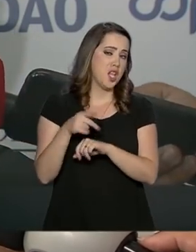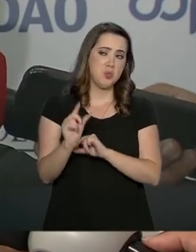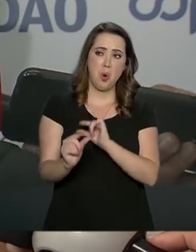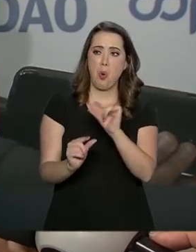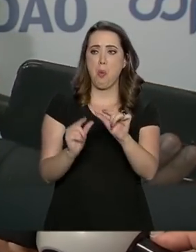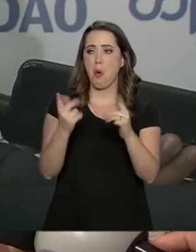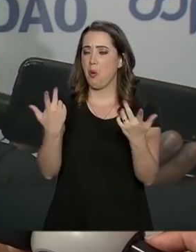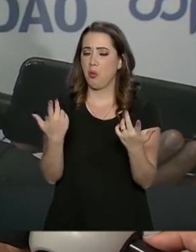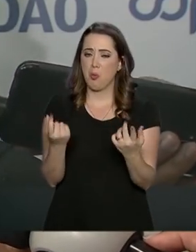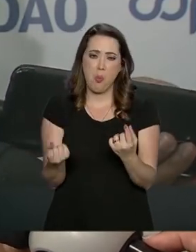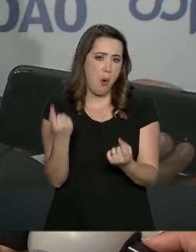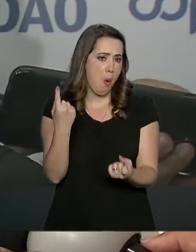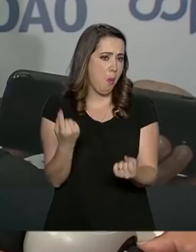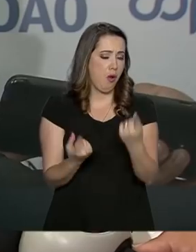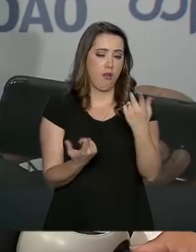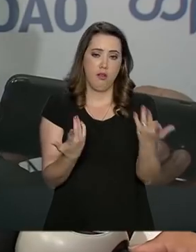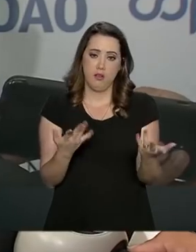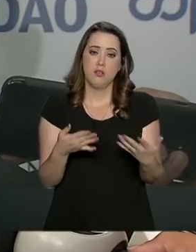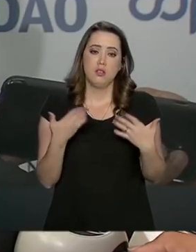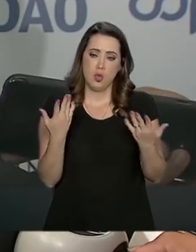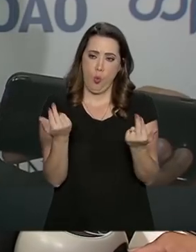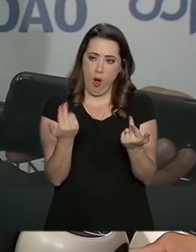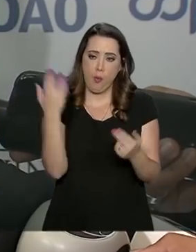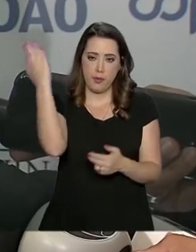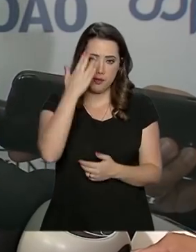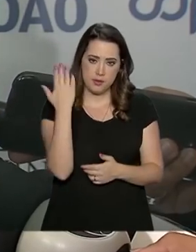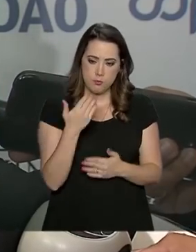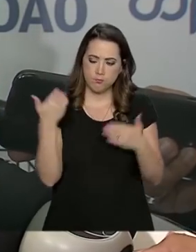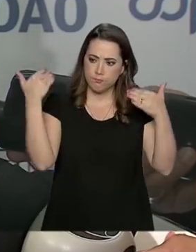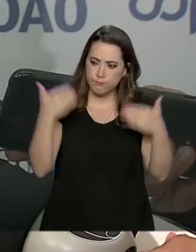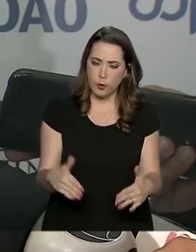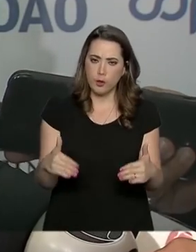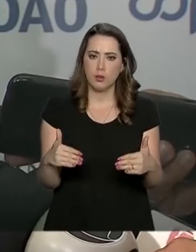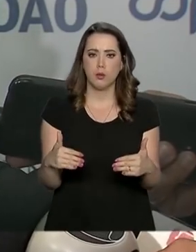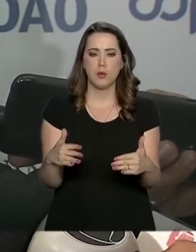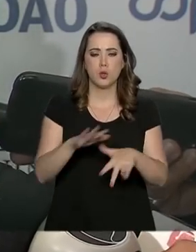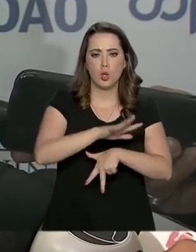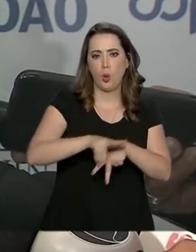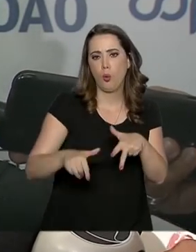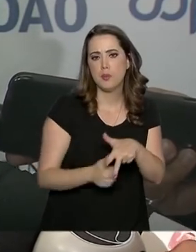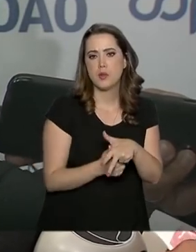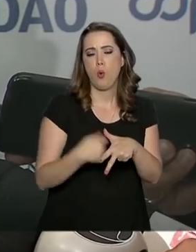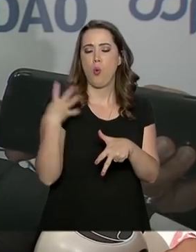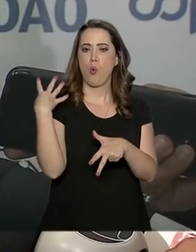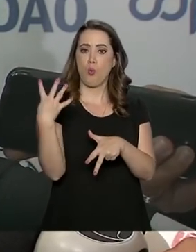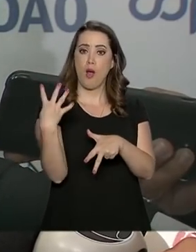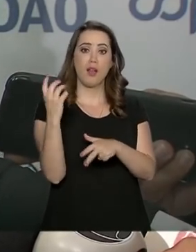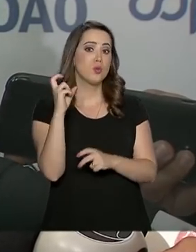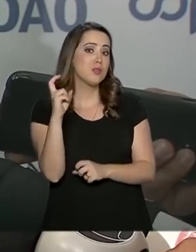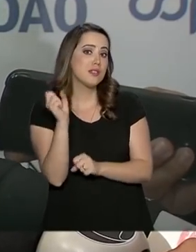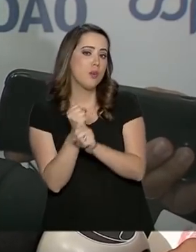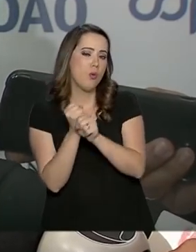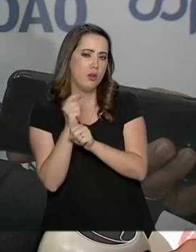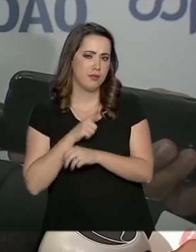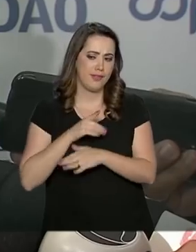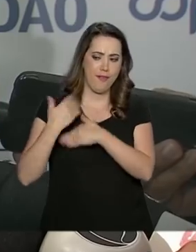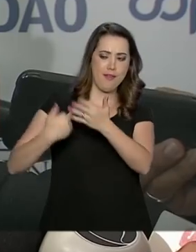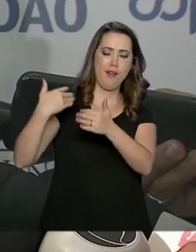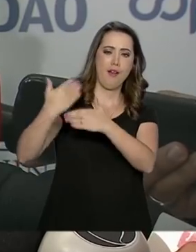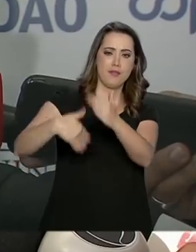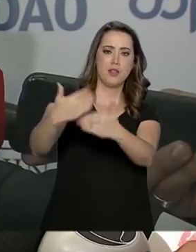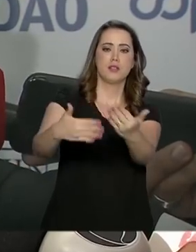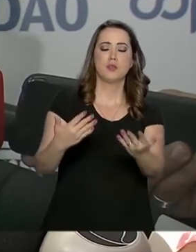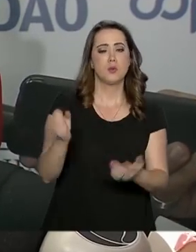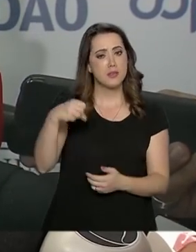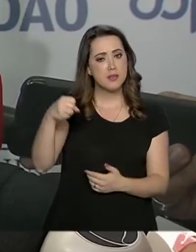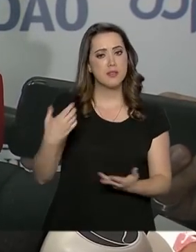fez em matéria de enfrentamento da grande corrupção ah nos últimos qu ou 5 anos então houve um grande avanço agora o importante é que